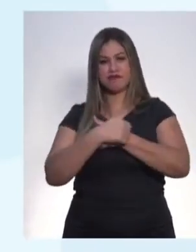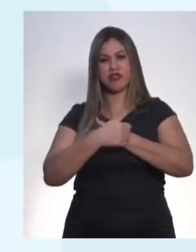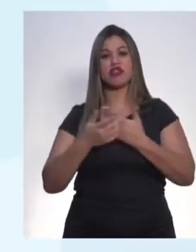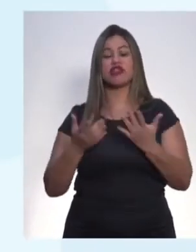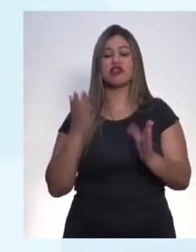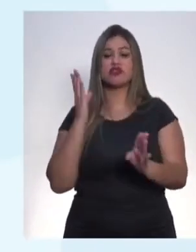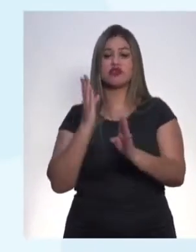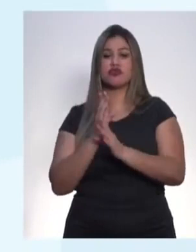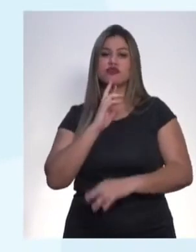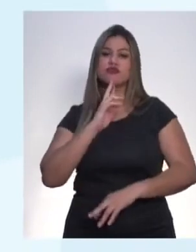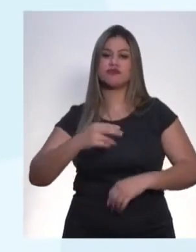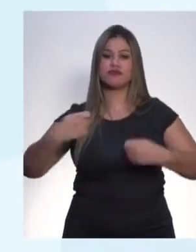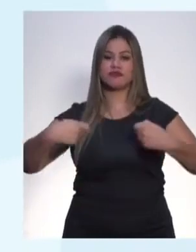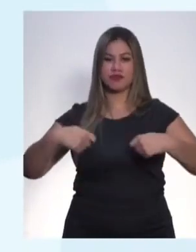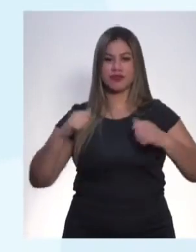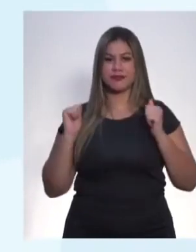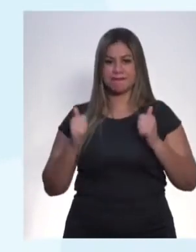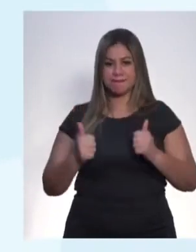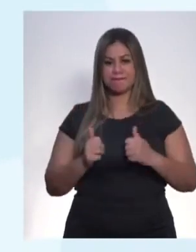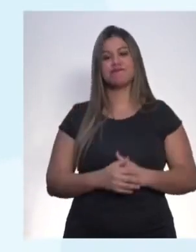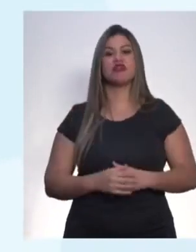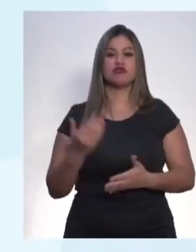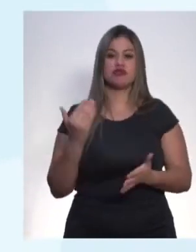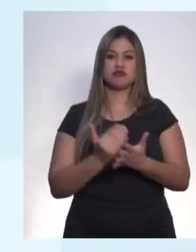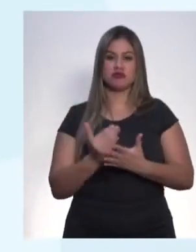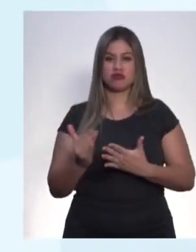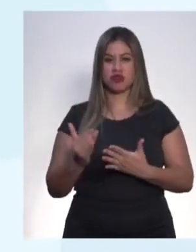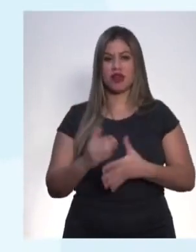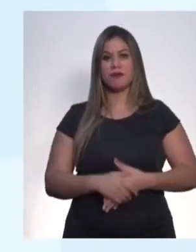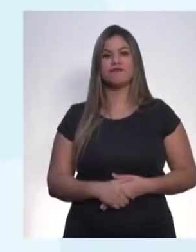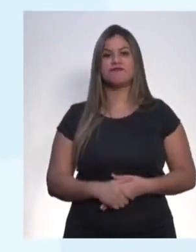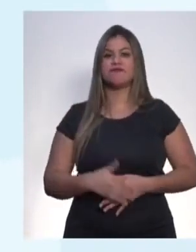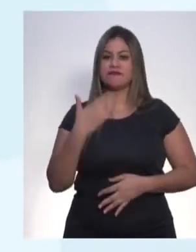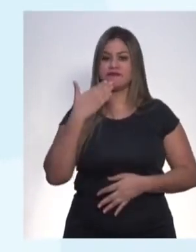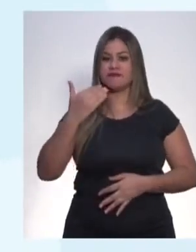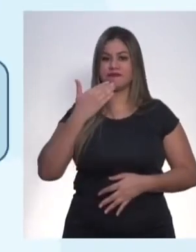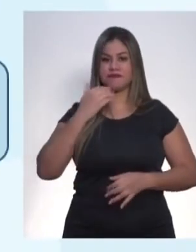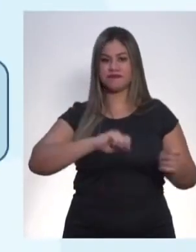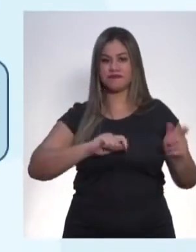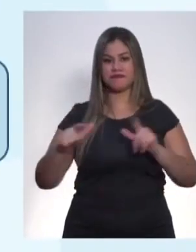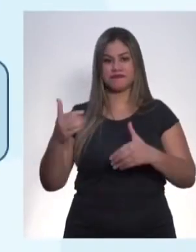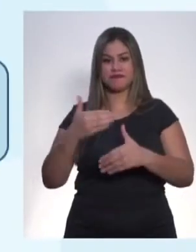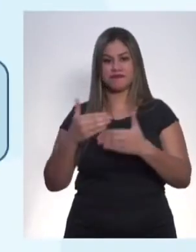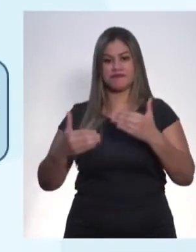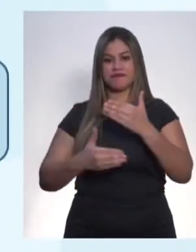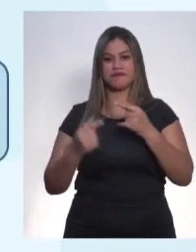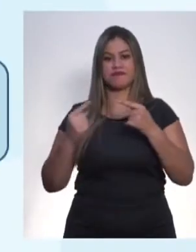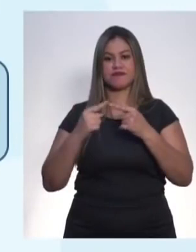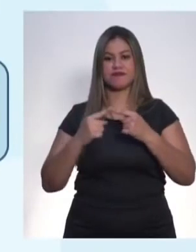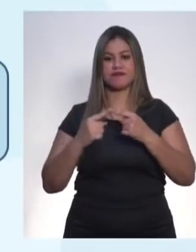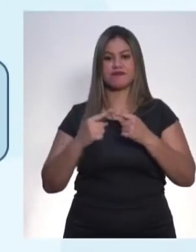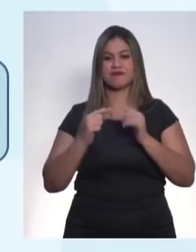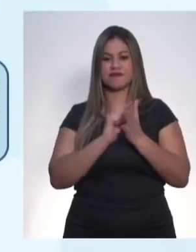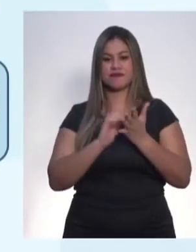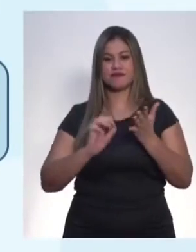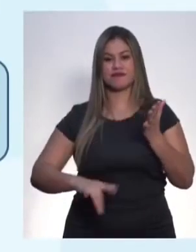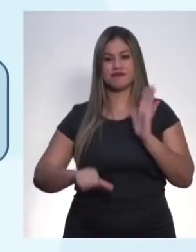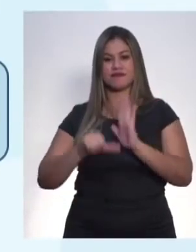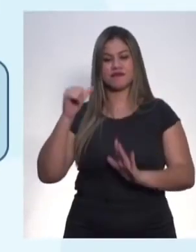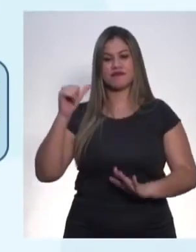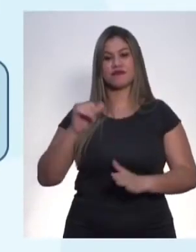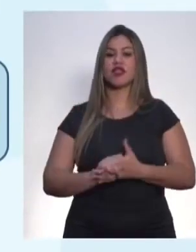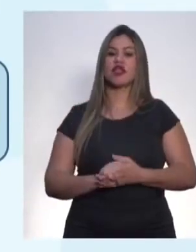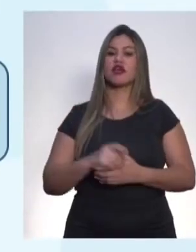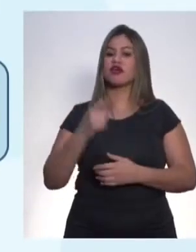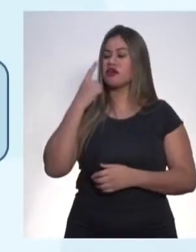essa incógnita x. Tudo bem? Vamos começar? Então, vou pedir para colocar o próximo slide com a primeira atividade na tela. Bom, essa